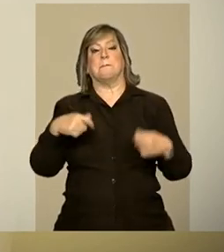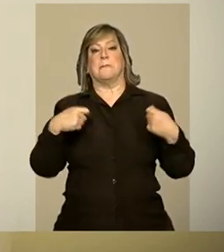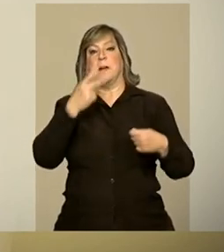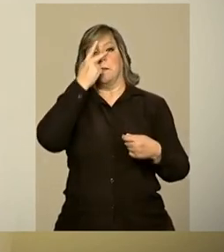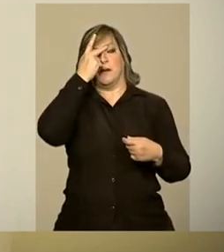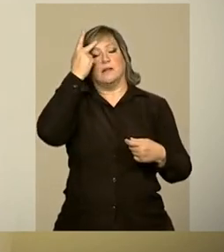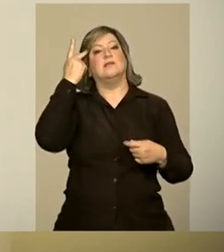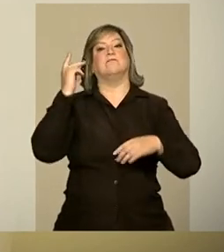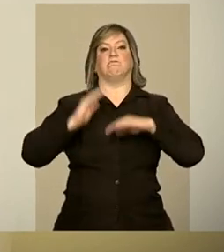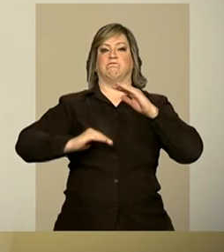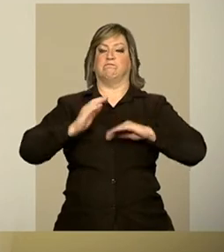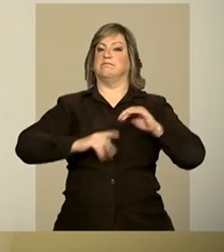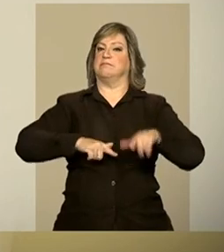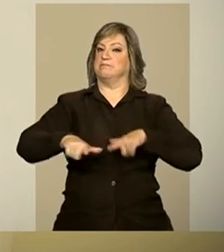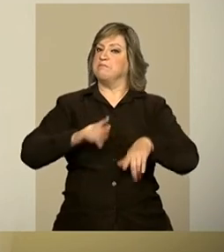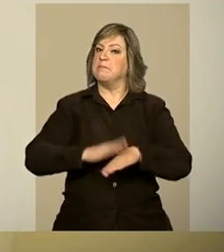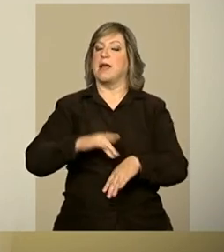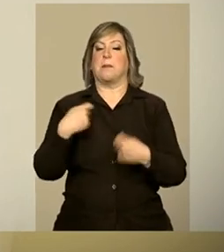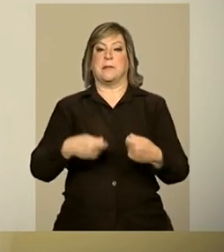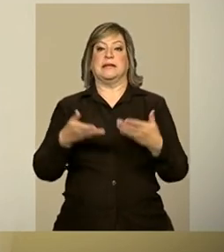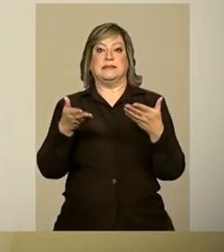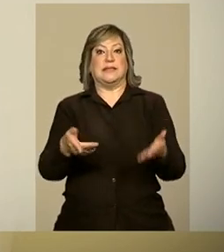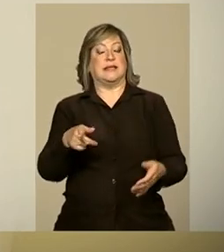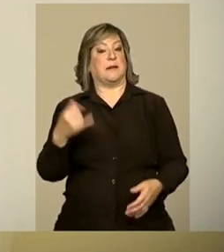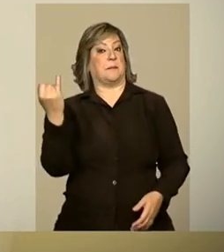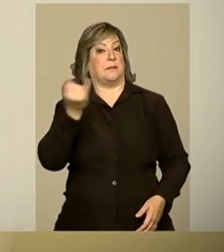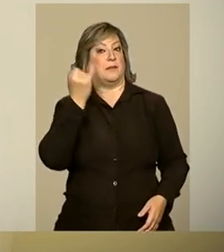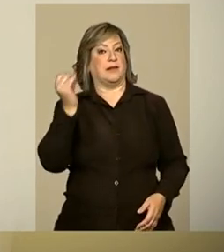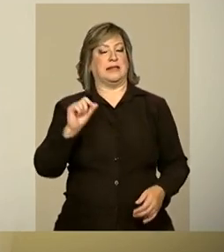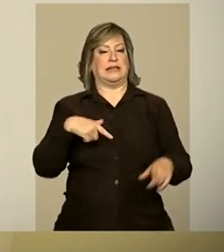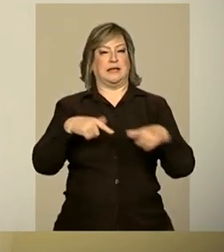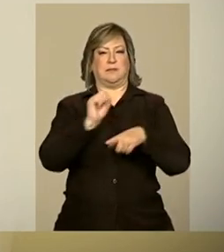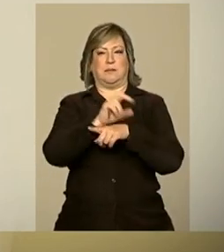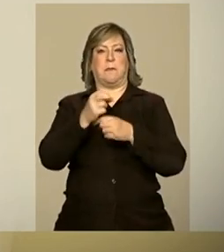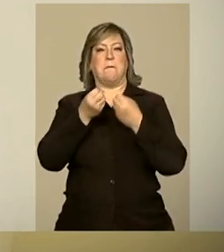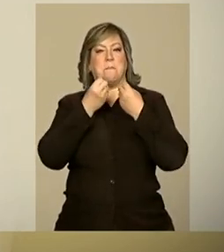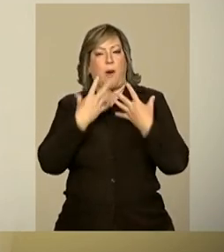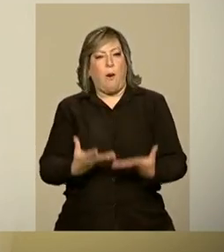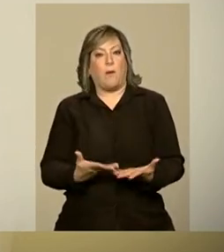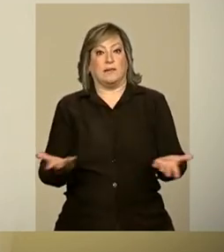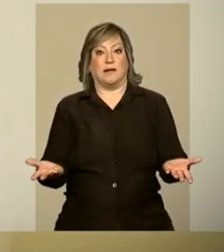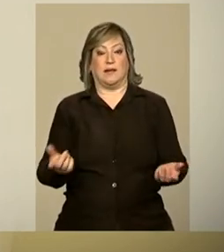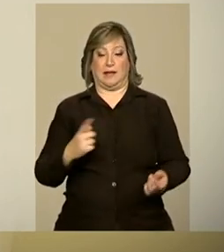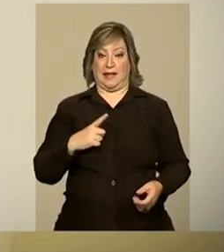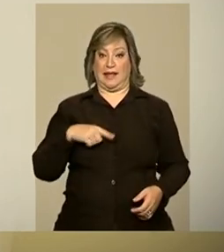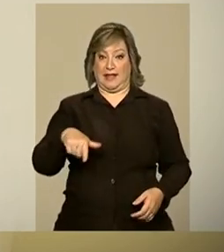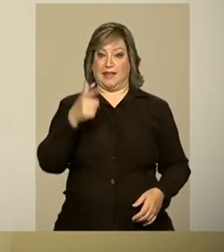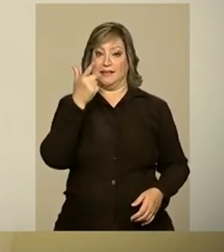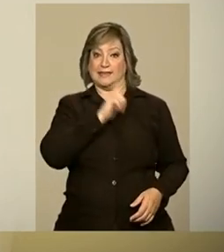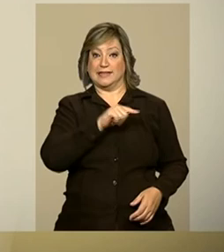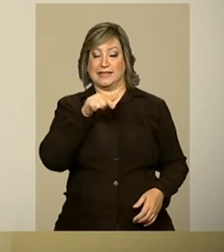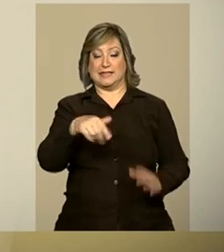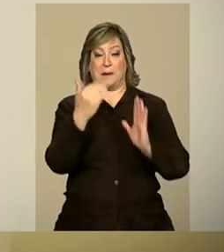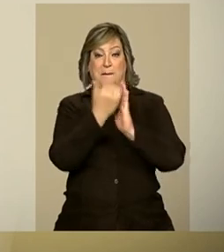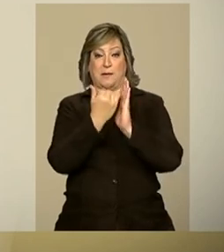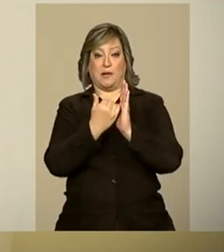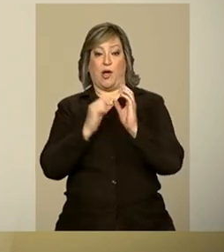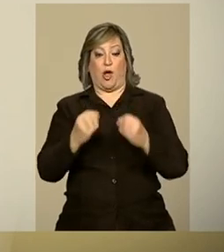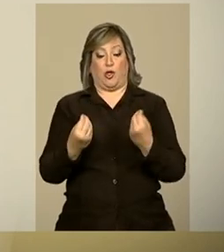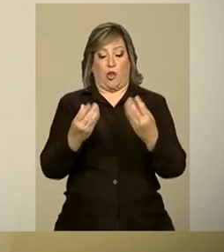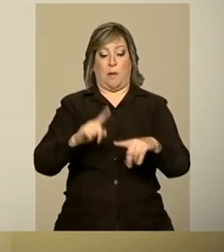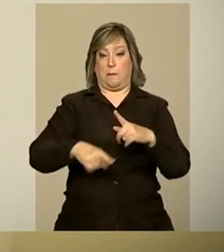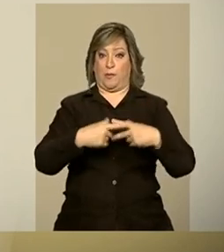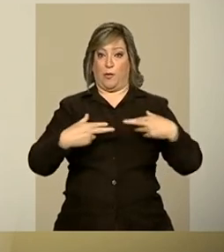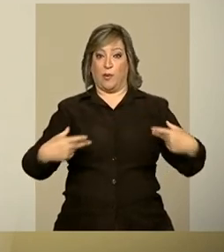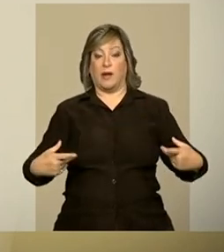obra. Exigindo mais mão de obra, isso é mais emprego na veia. Então, no fim das contas, com esse programa de doação de